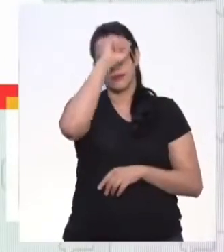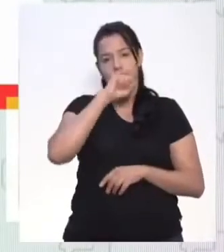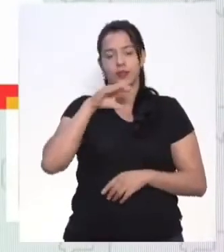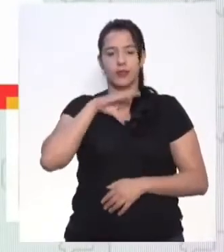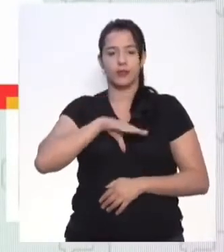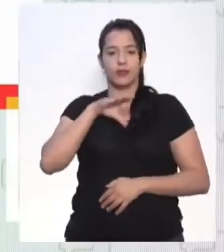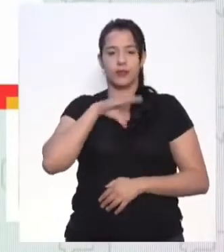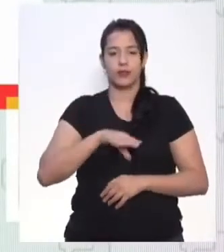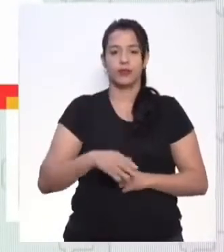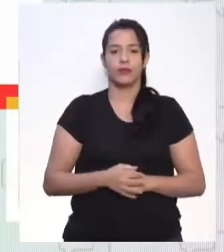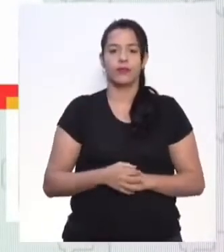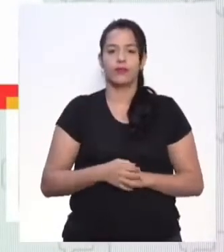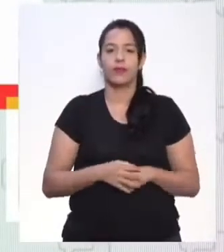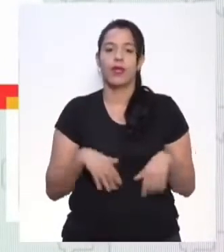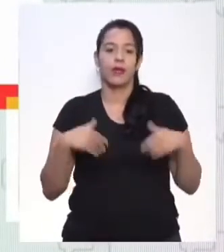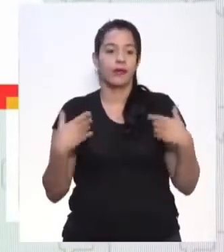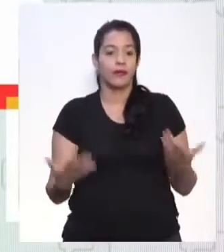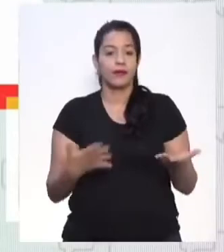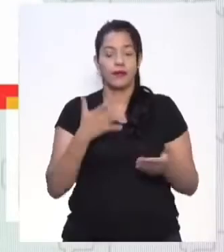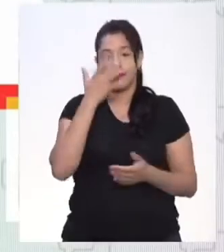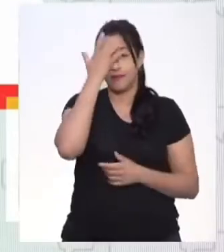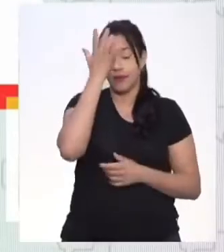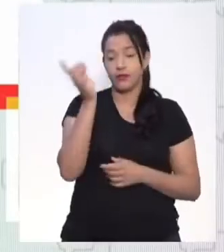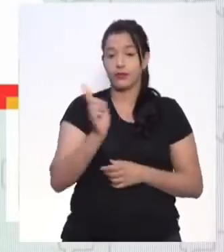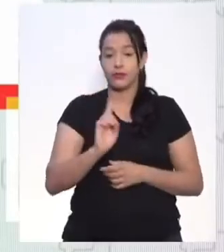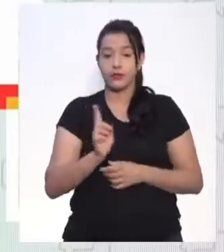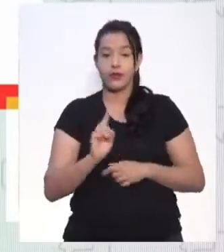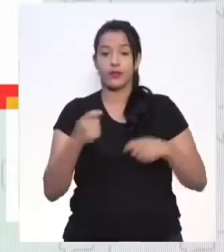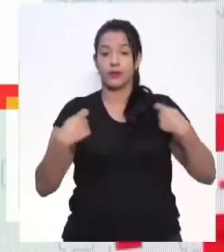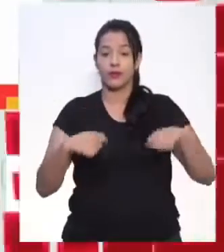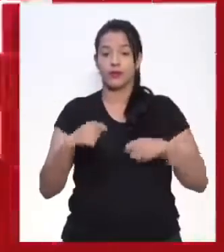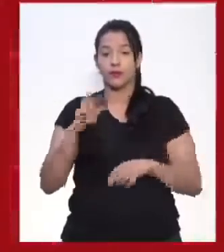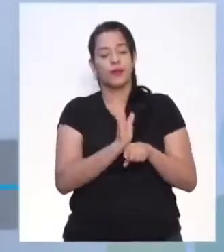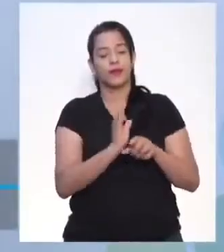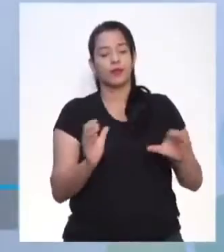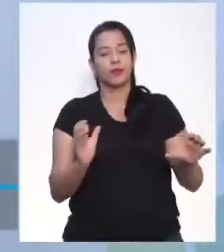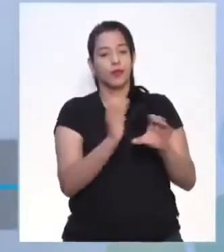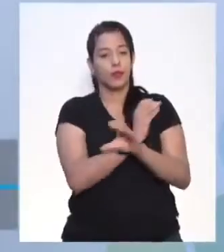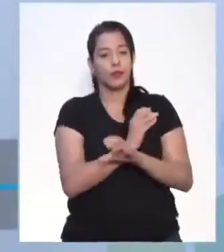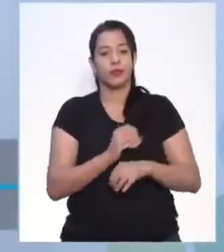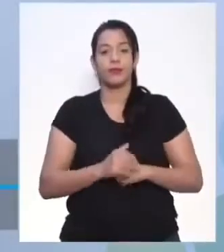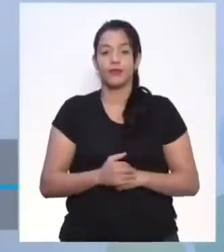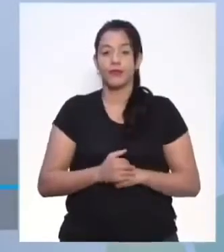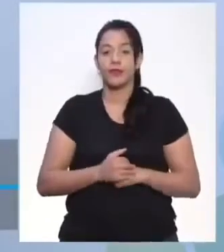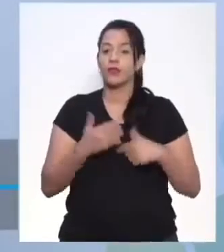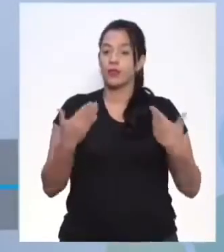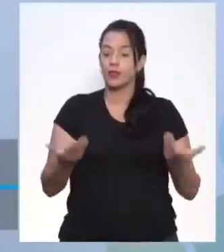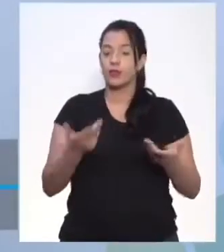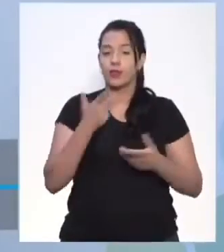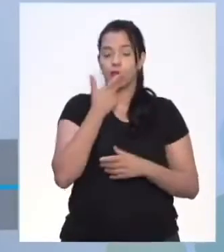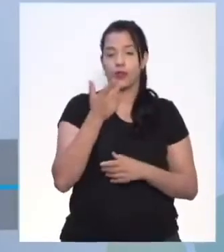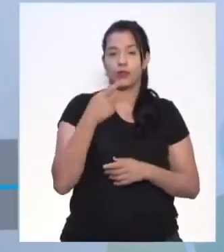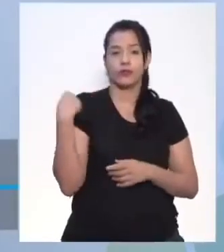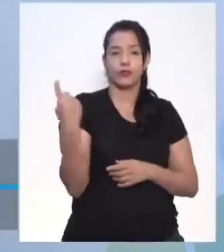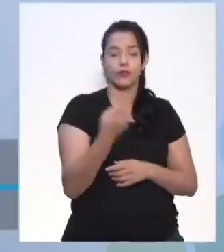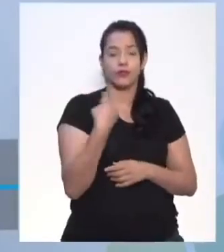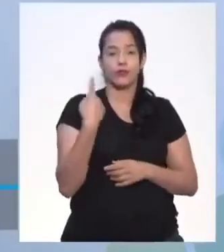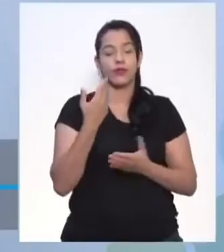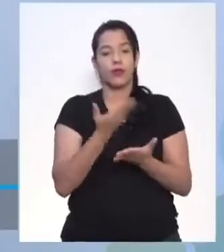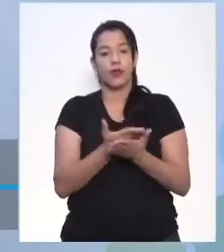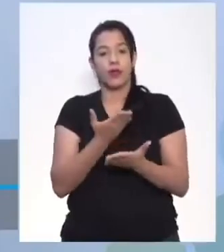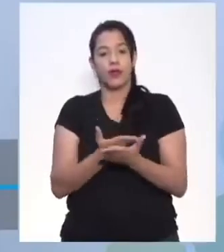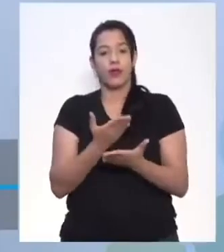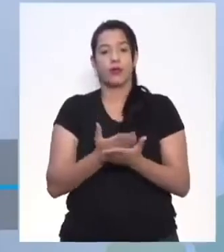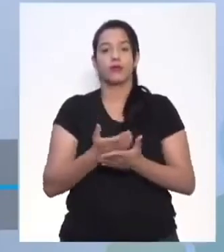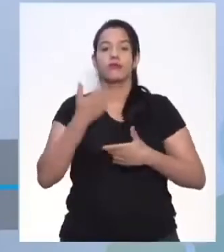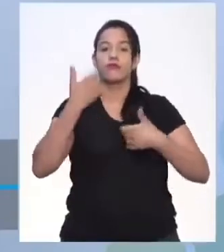Portugal. Acontece que não era nada fácil para eles falar o R dos colonizadores. Nada mais é do que nós já comentamos aqui durante a aula, né?